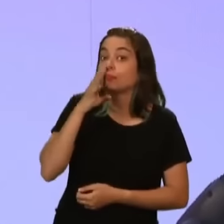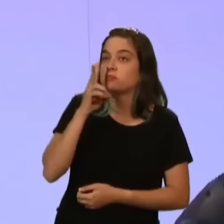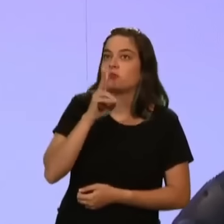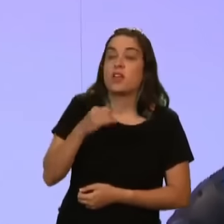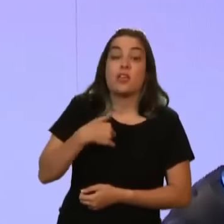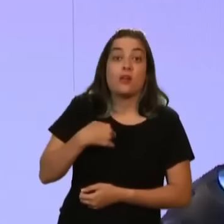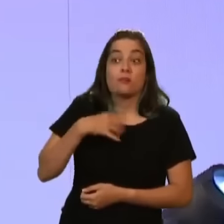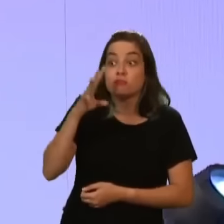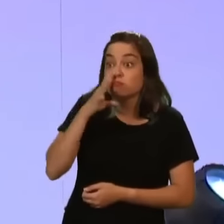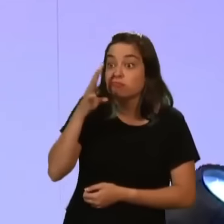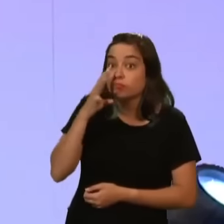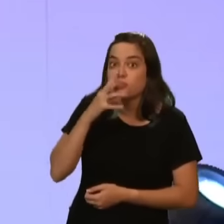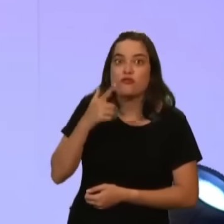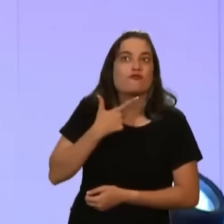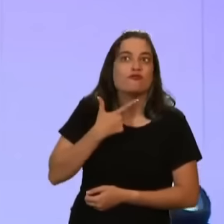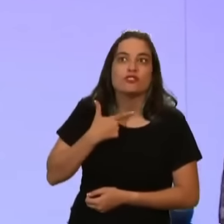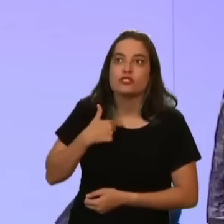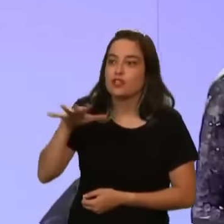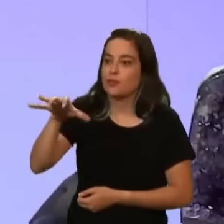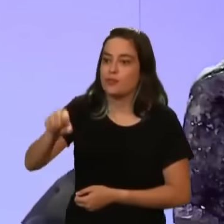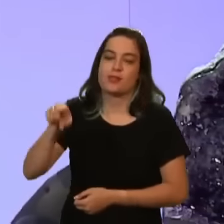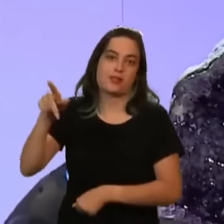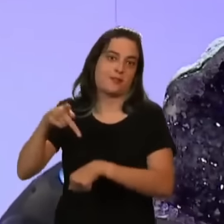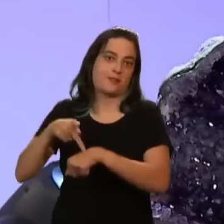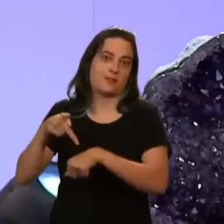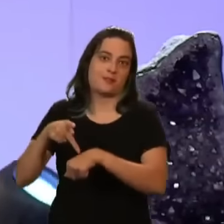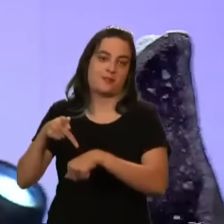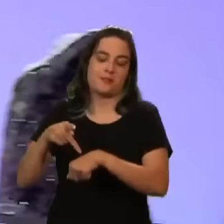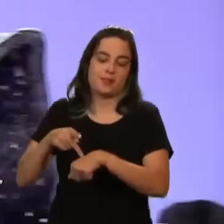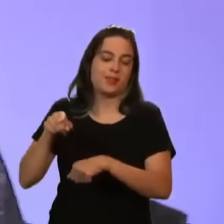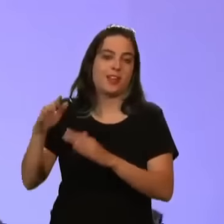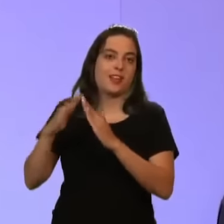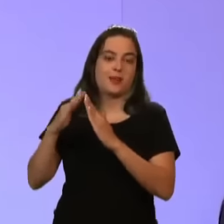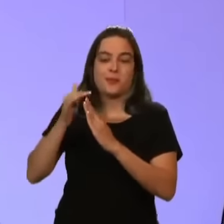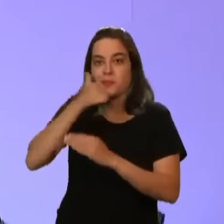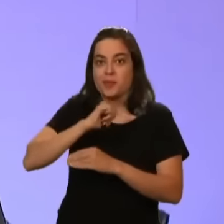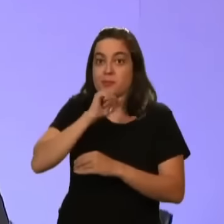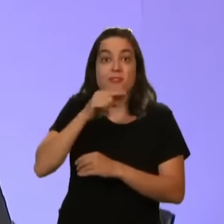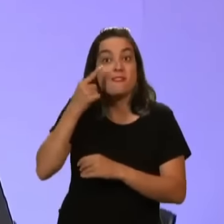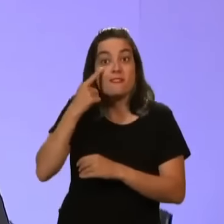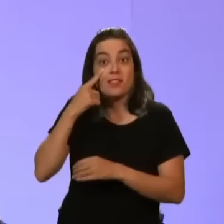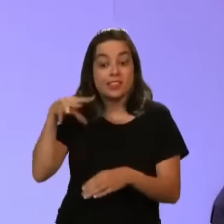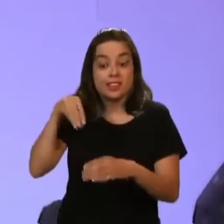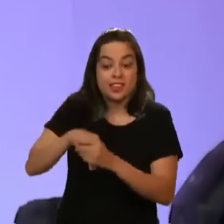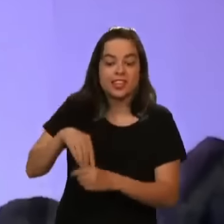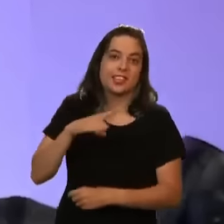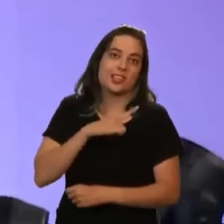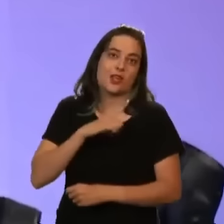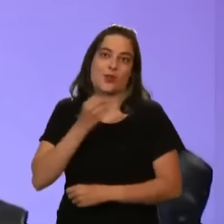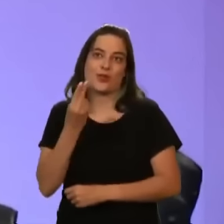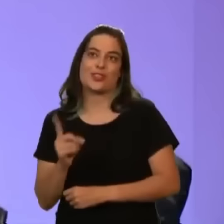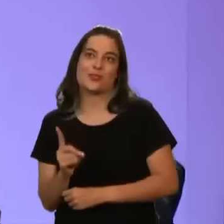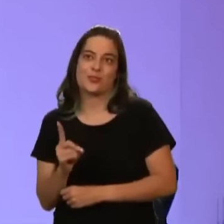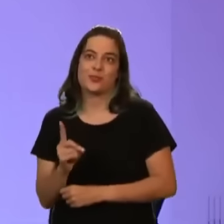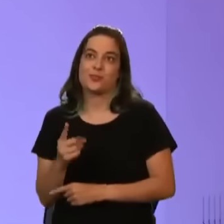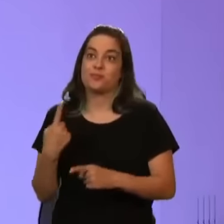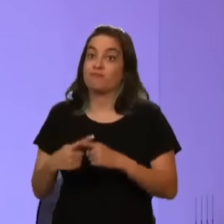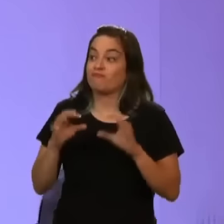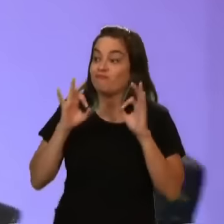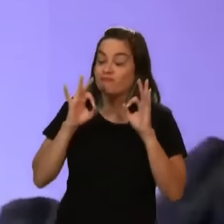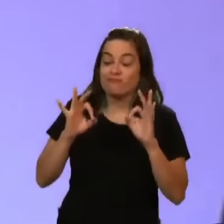tão maravilhada que eu fiquei com vontade de pegar umas pedras lá no quintal da minha mãe e serrar para ver se tinha uma gema dentro, porque